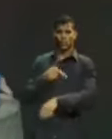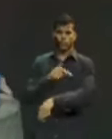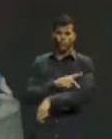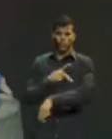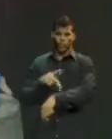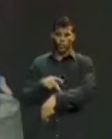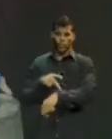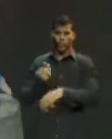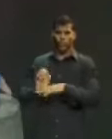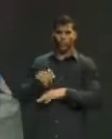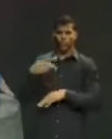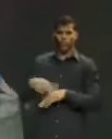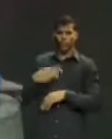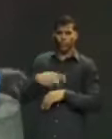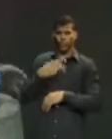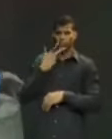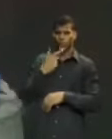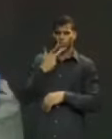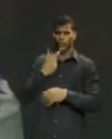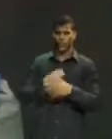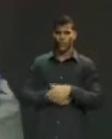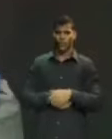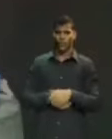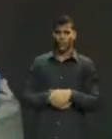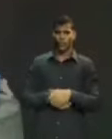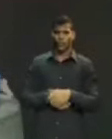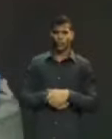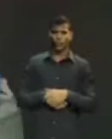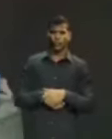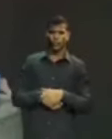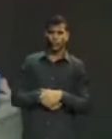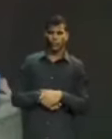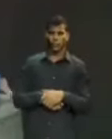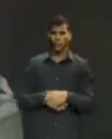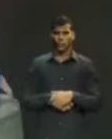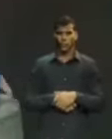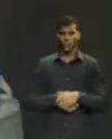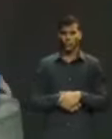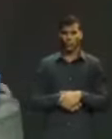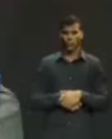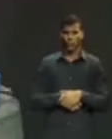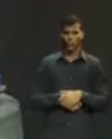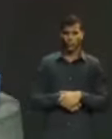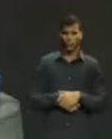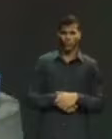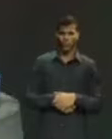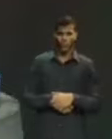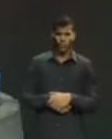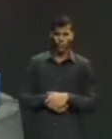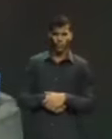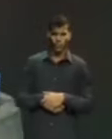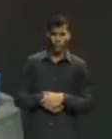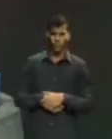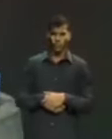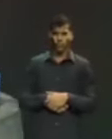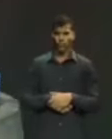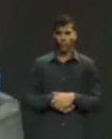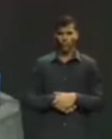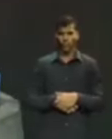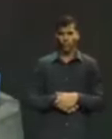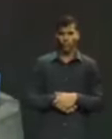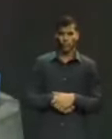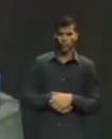estado do Ceará. E aqueles e aquelas que partilharam conosco desse desafio, o meu reconhecimento, a